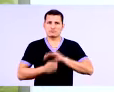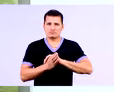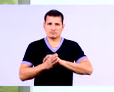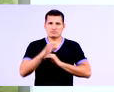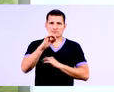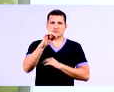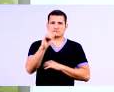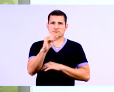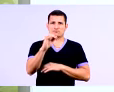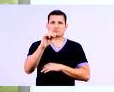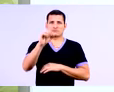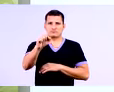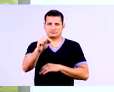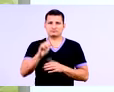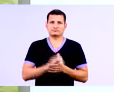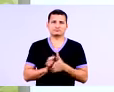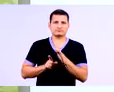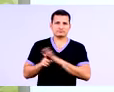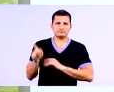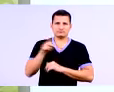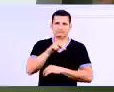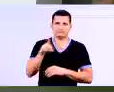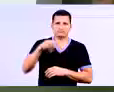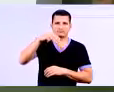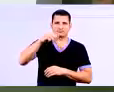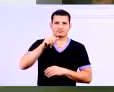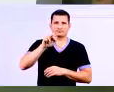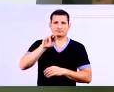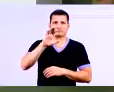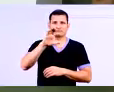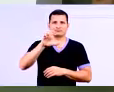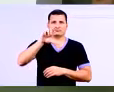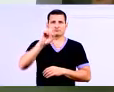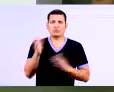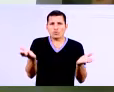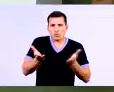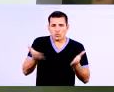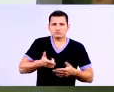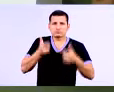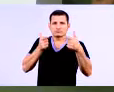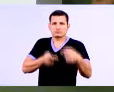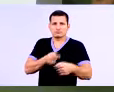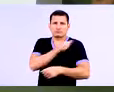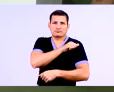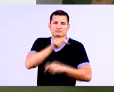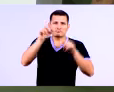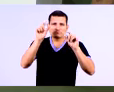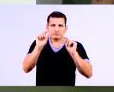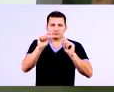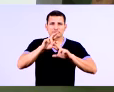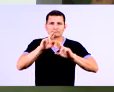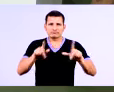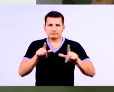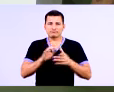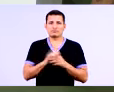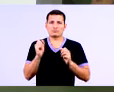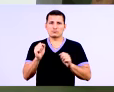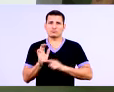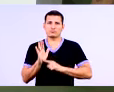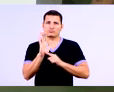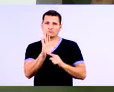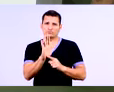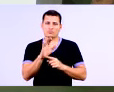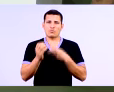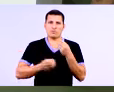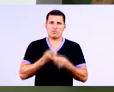dados. Professor Marcel, o desafio para os nossos alunos hoje é um pouquinho diferente. O senhor pode mostrar para nós qual vai